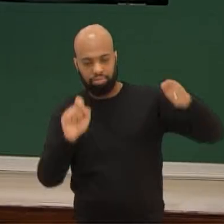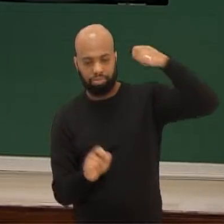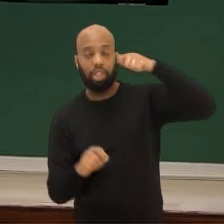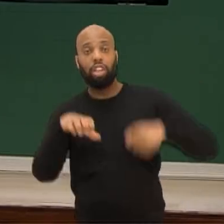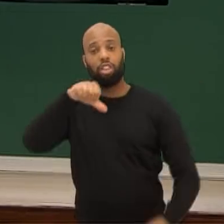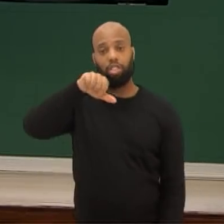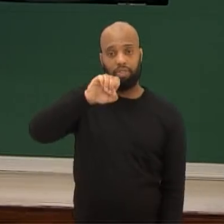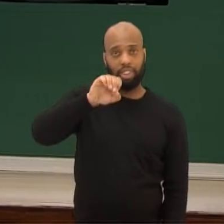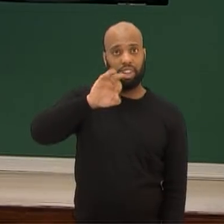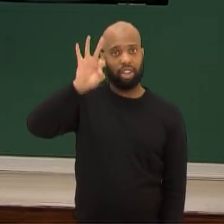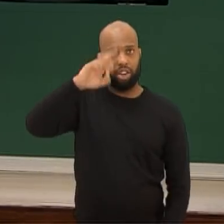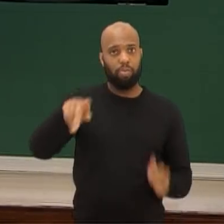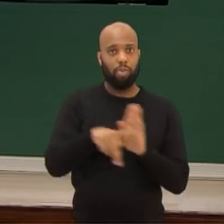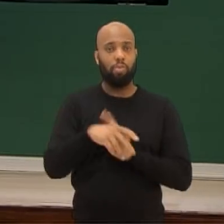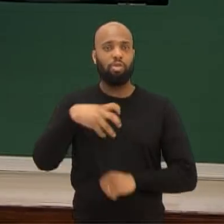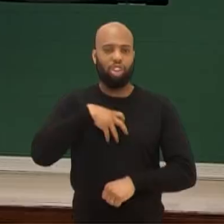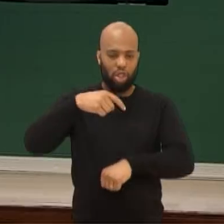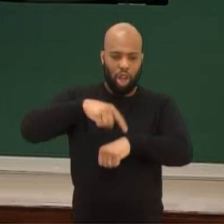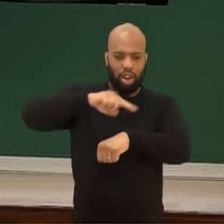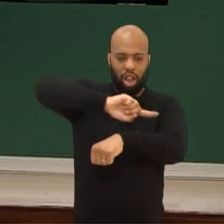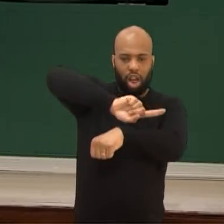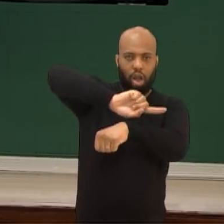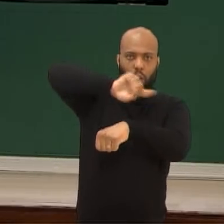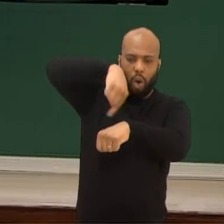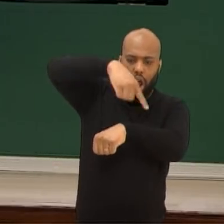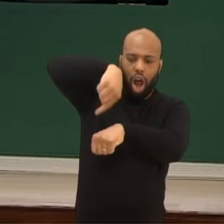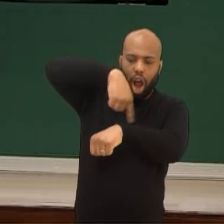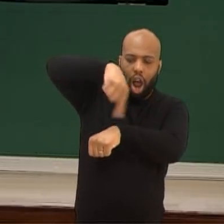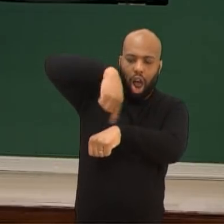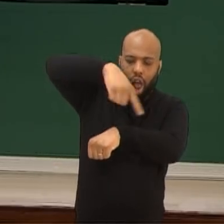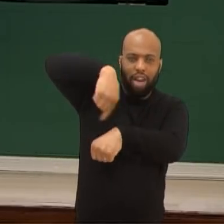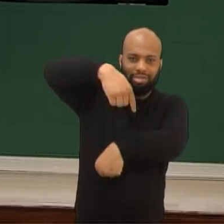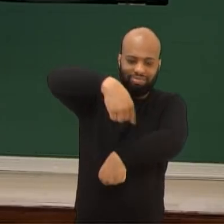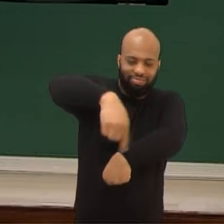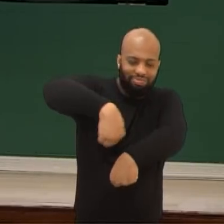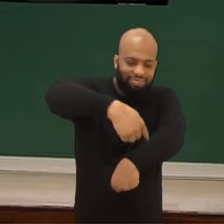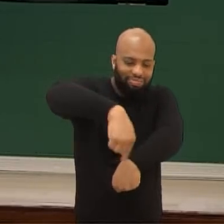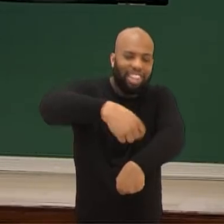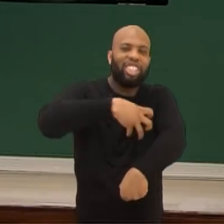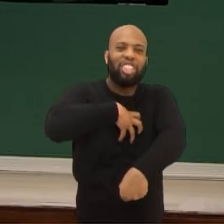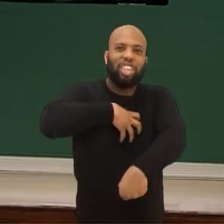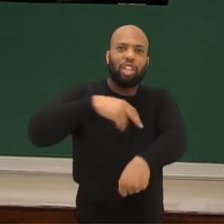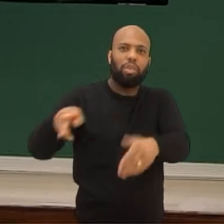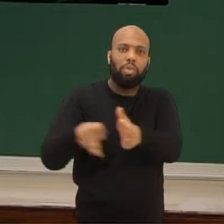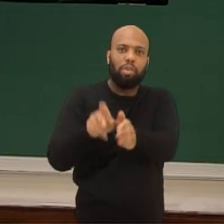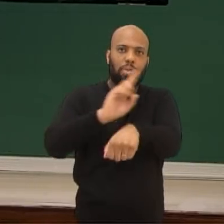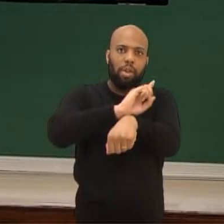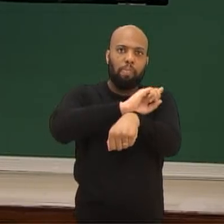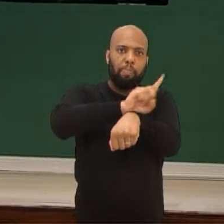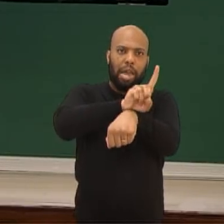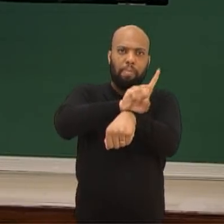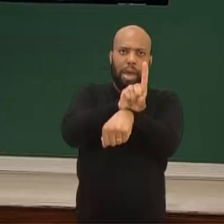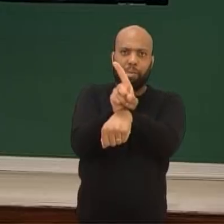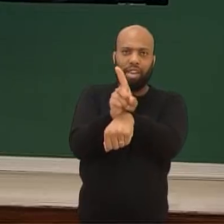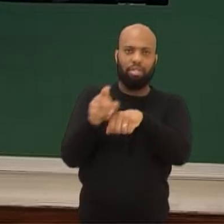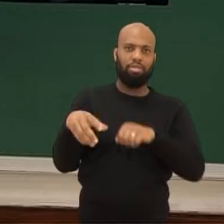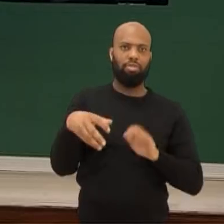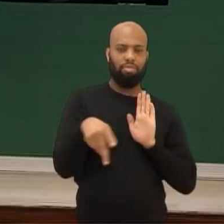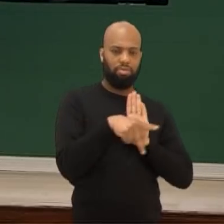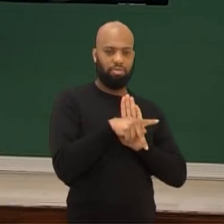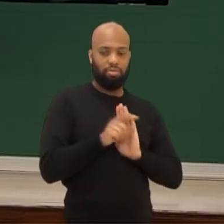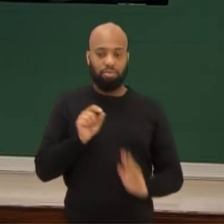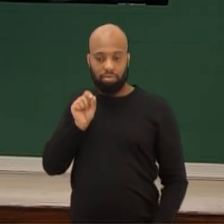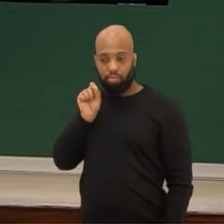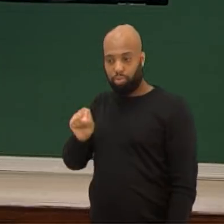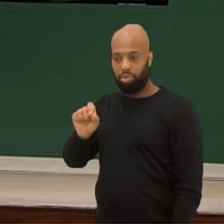no sentido horário. Horário é o sentido em que o ponteiro do relógio gira, em relação ao ponto